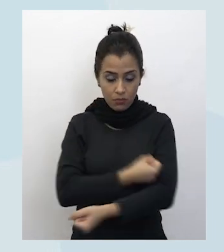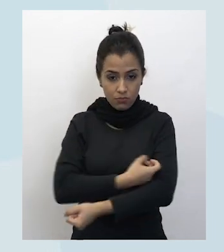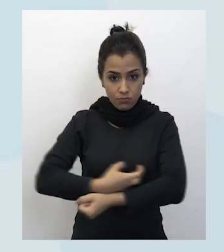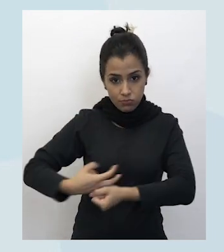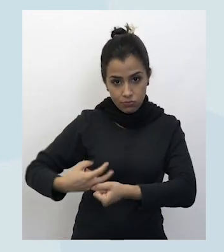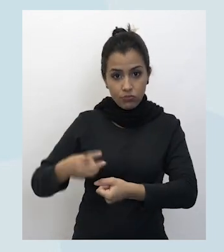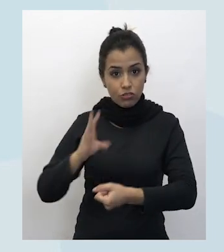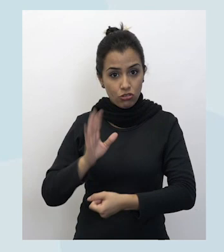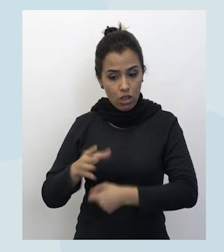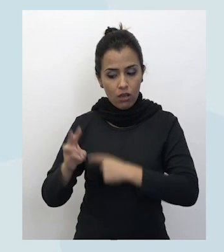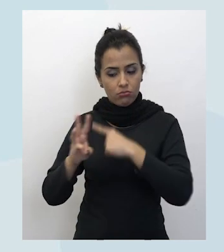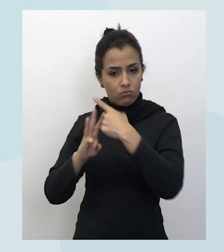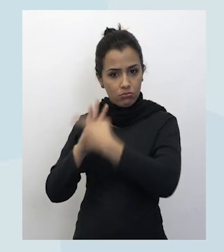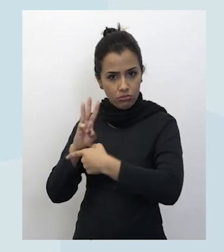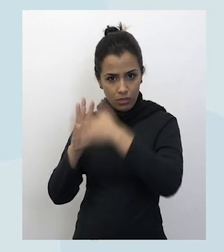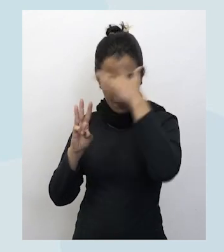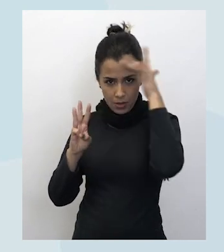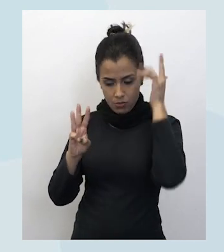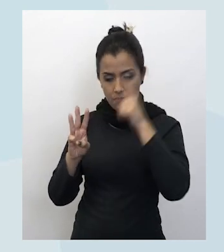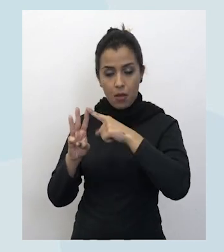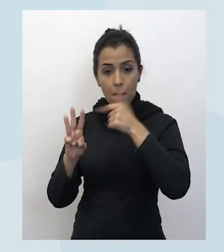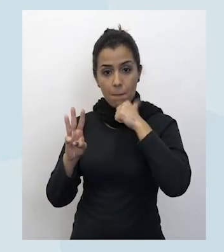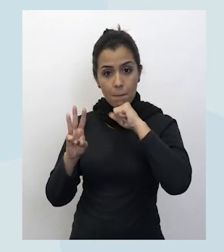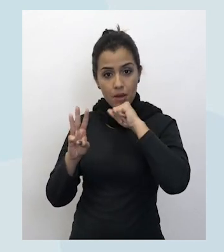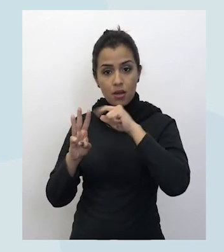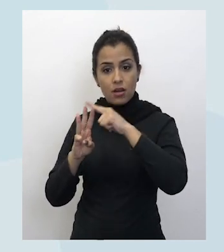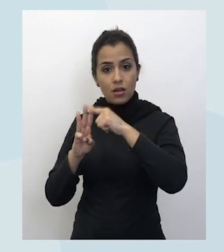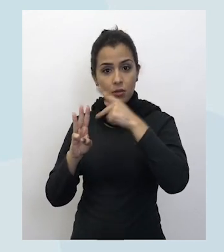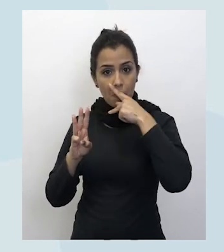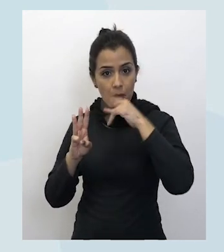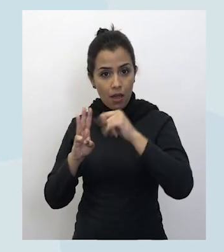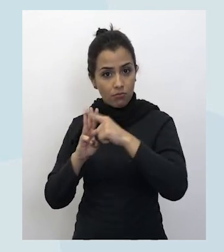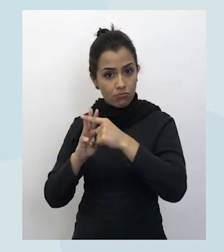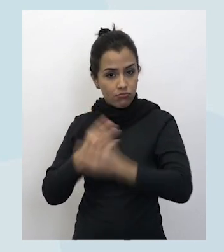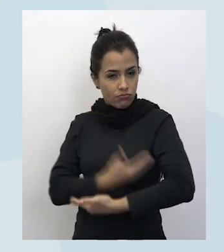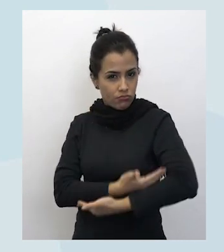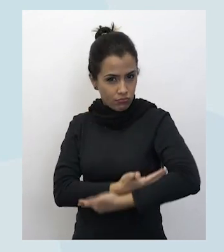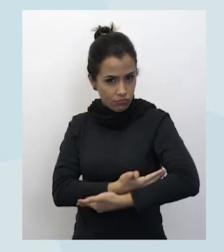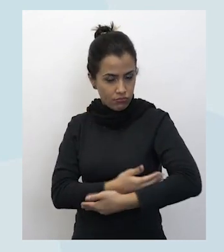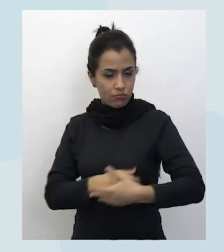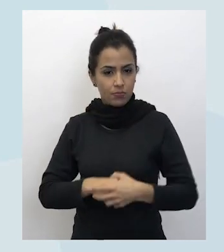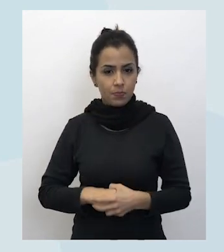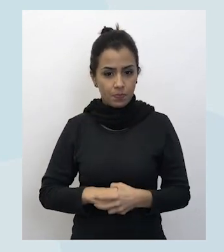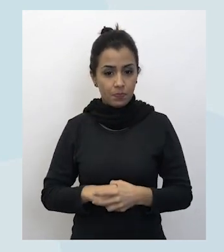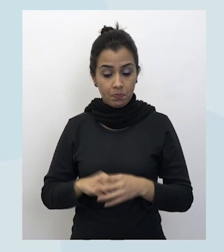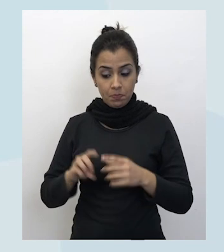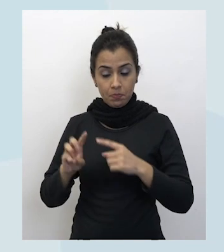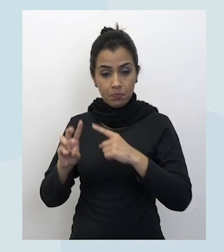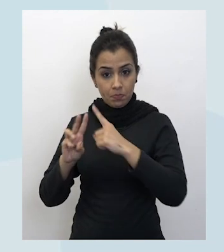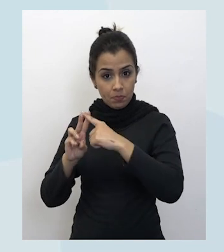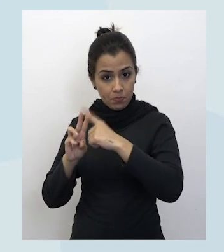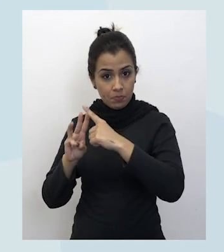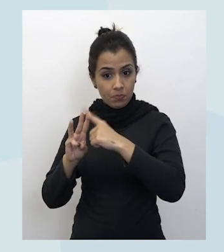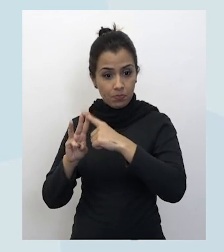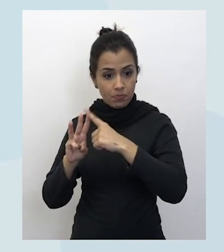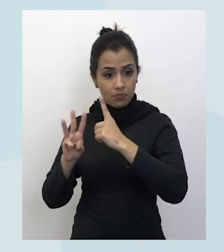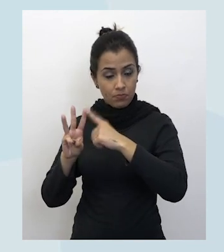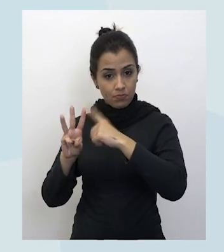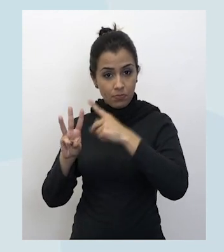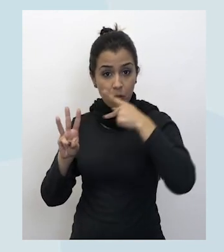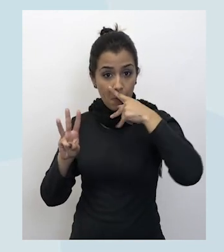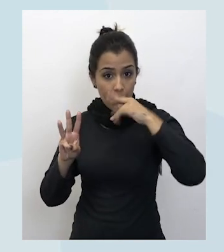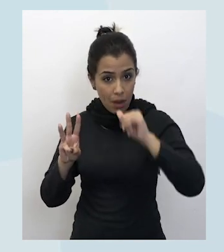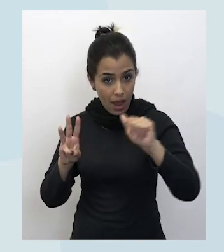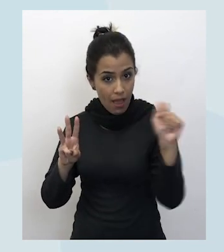3 pessoas, da suposta mãe, do suposto pai e da criança, tá? A amostra do pai aí é a amostra